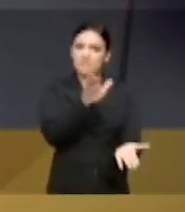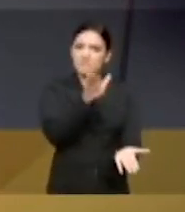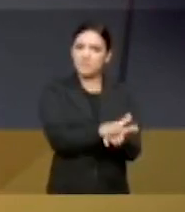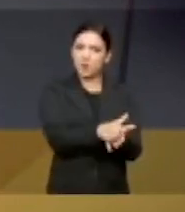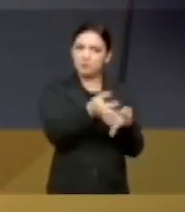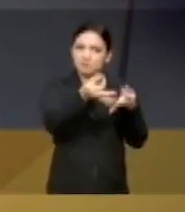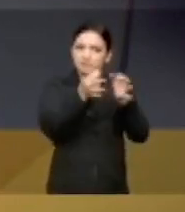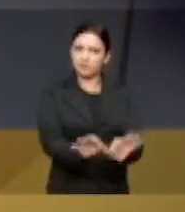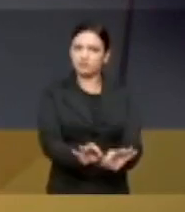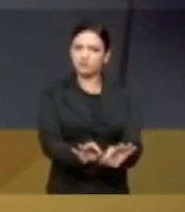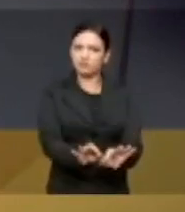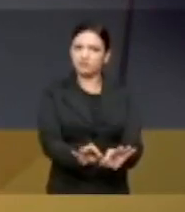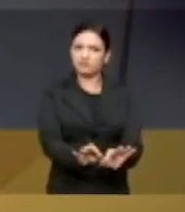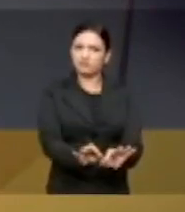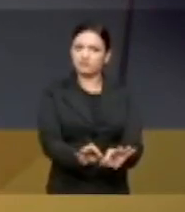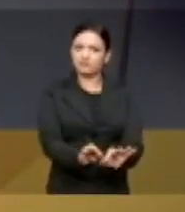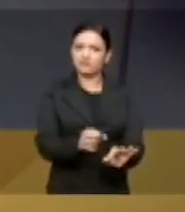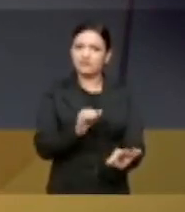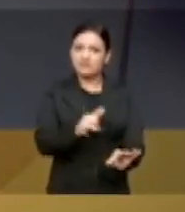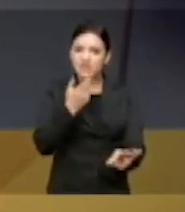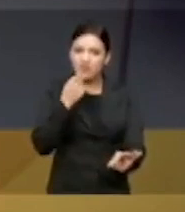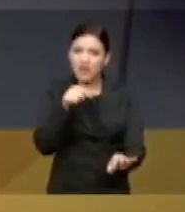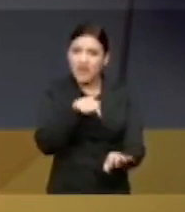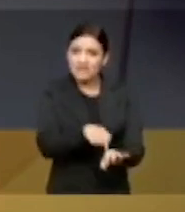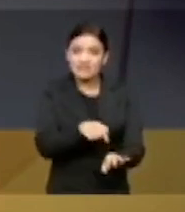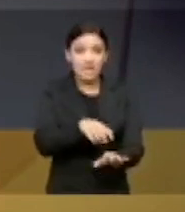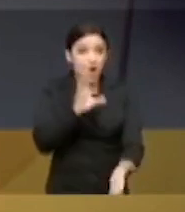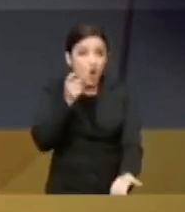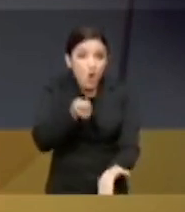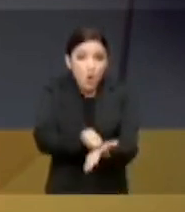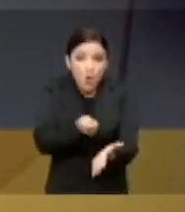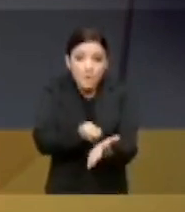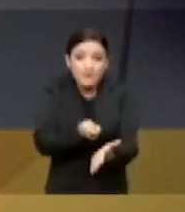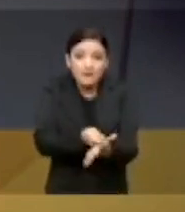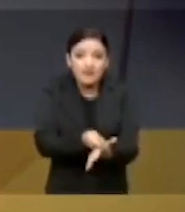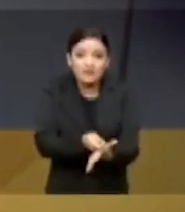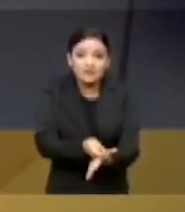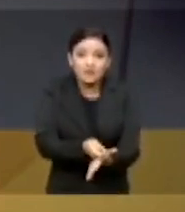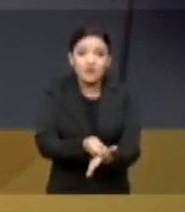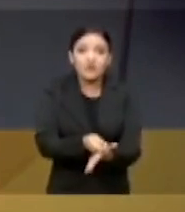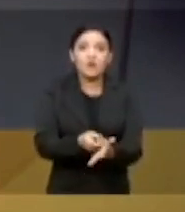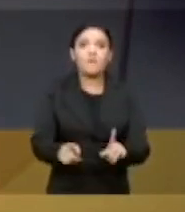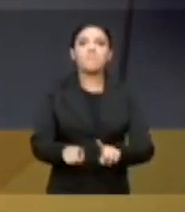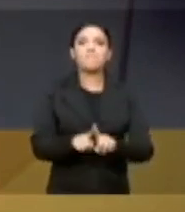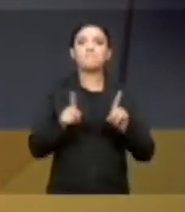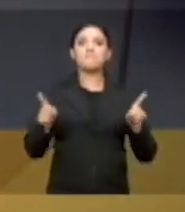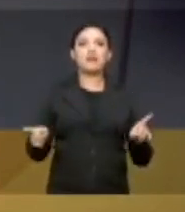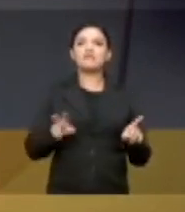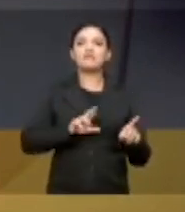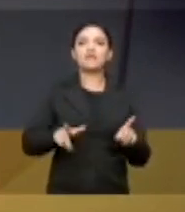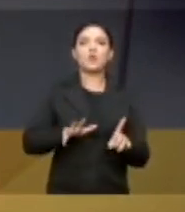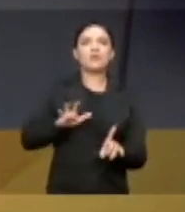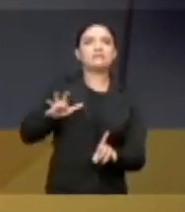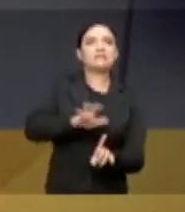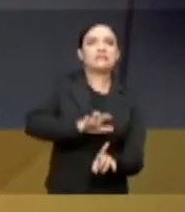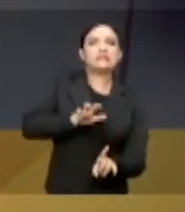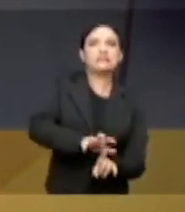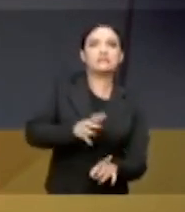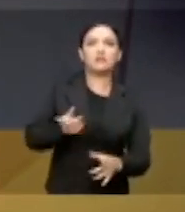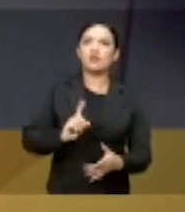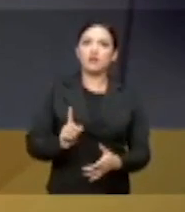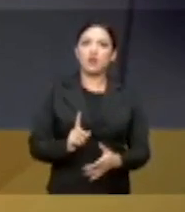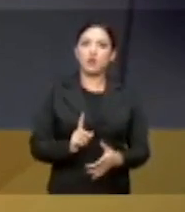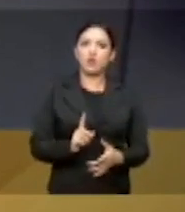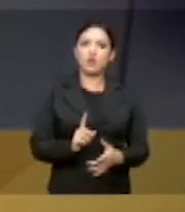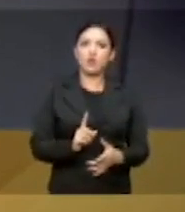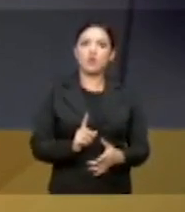registrada, que venha a ser declarada obrigatória, não se confunde com vacinação forçada,